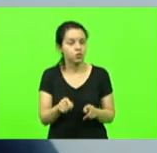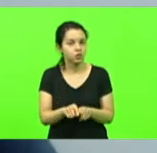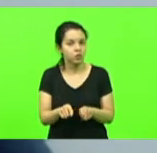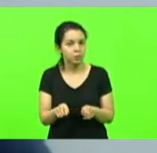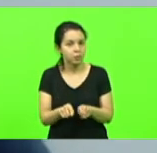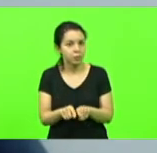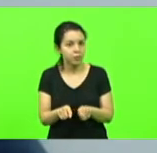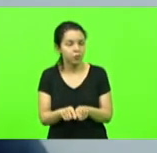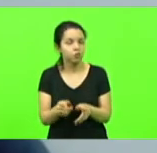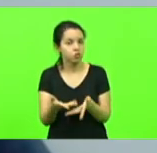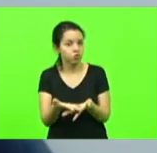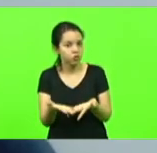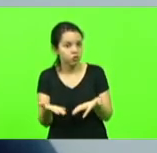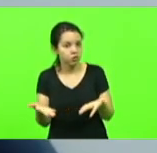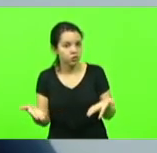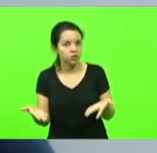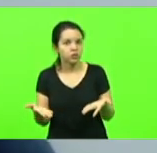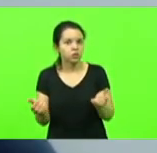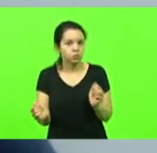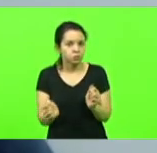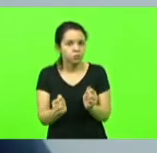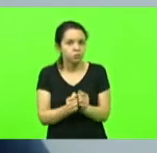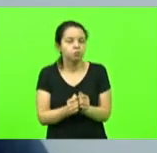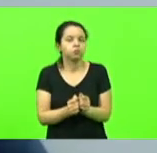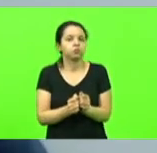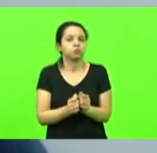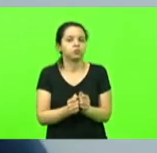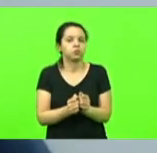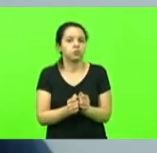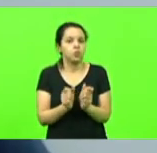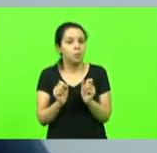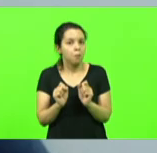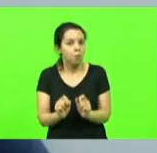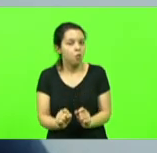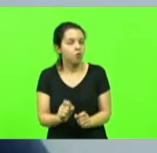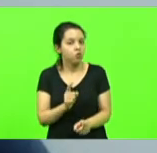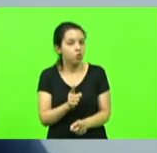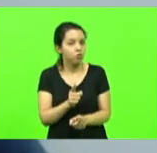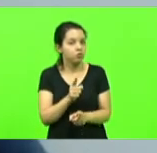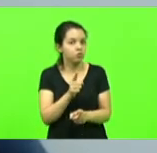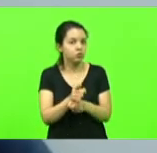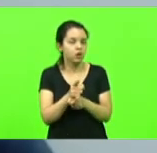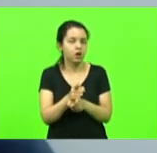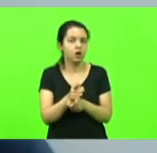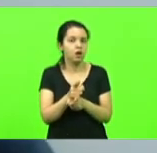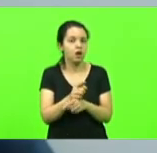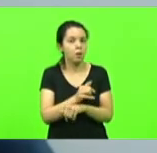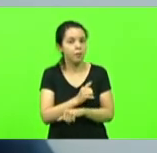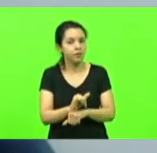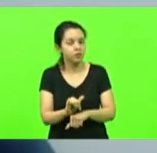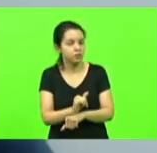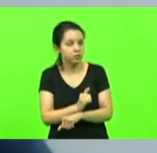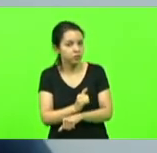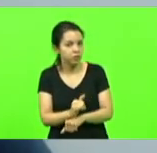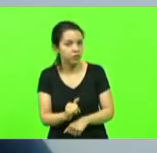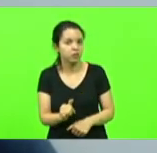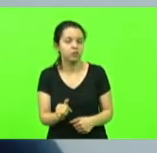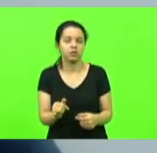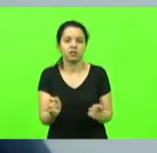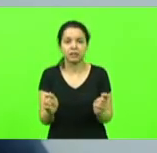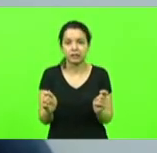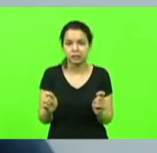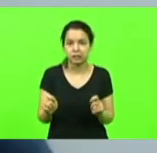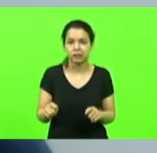gente juntos possa achar alguma forma, né, de poder fazer com que isso venha